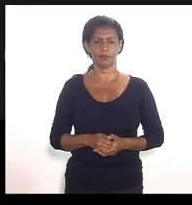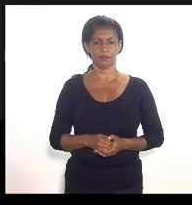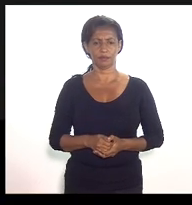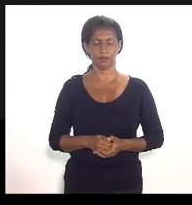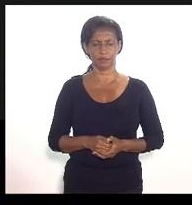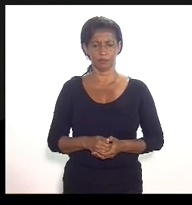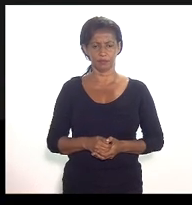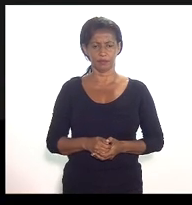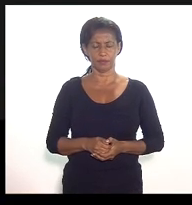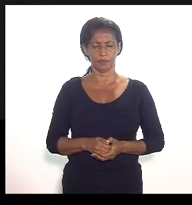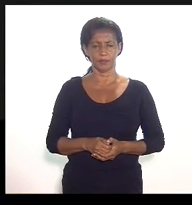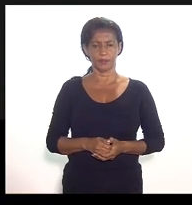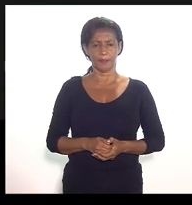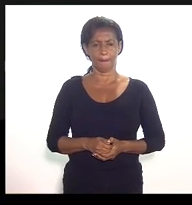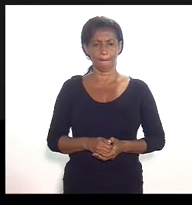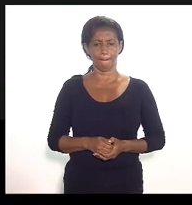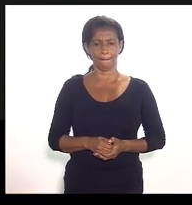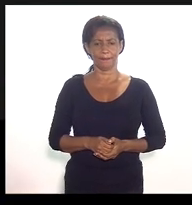meses.